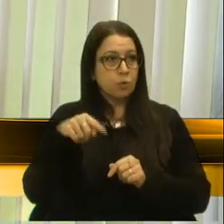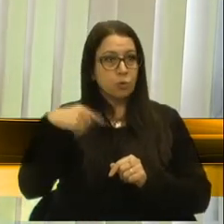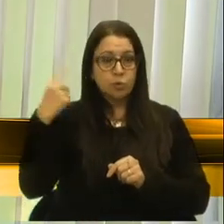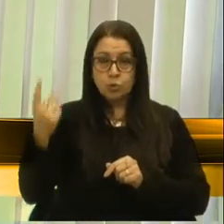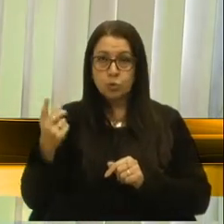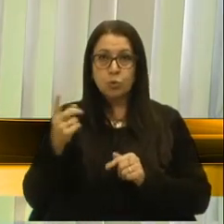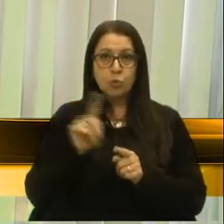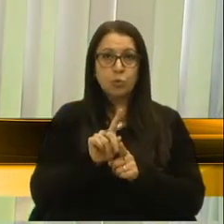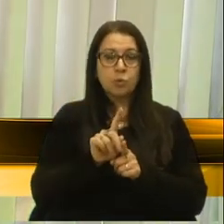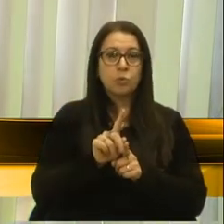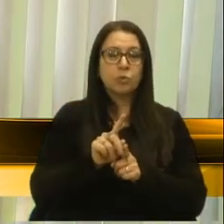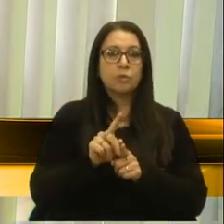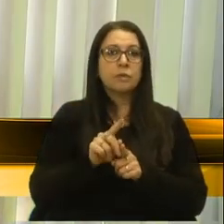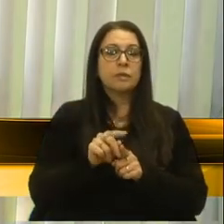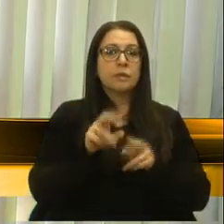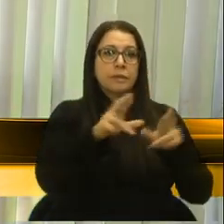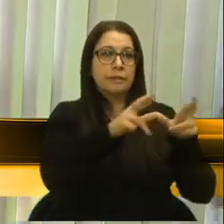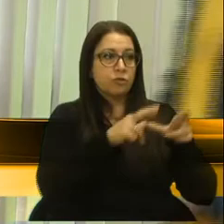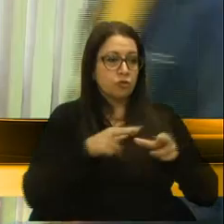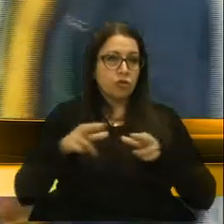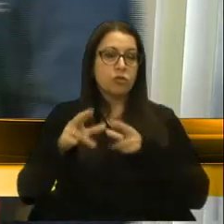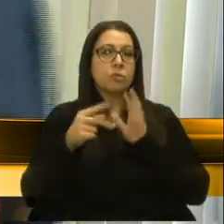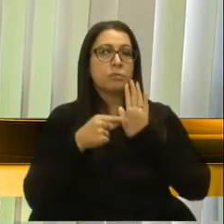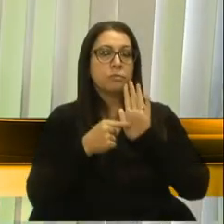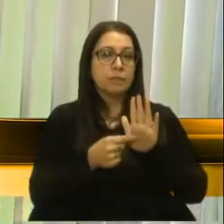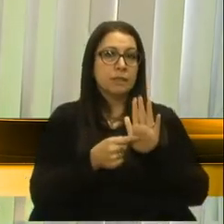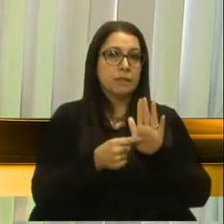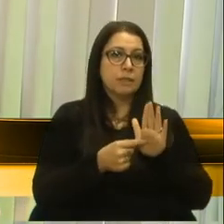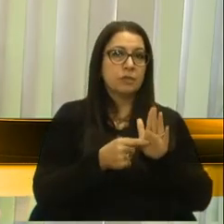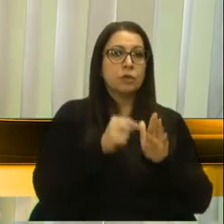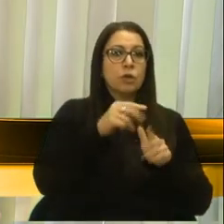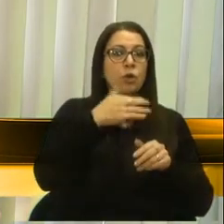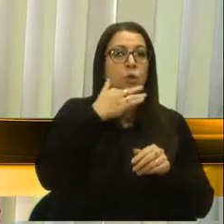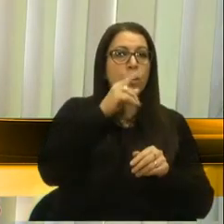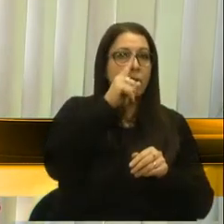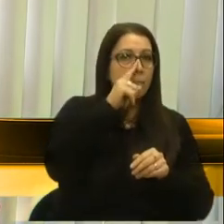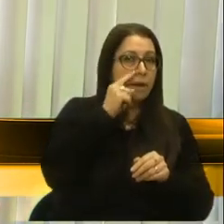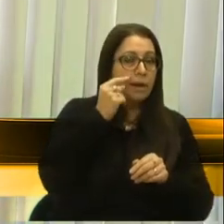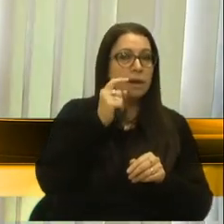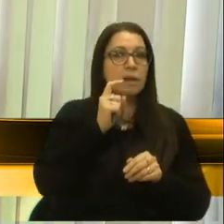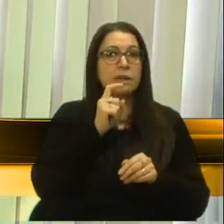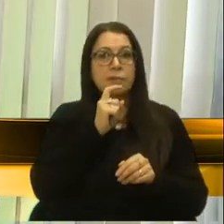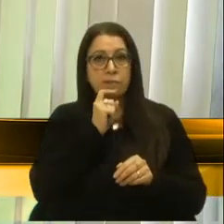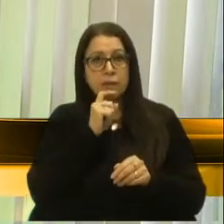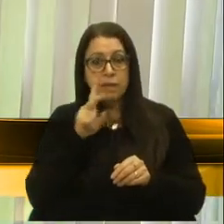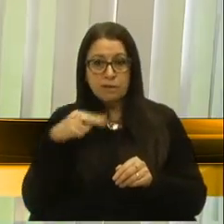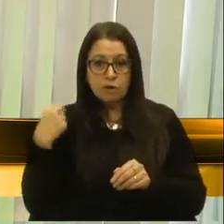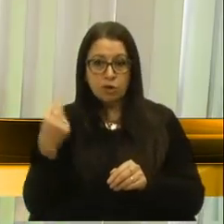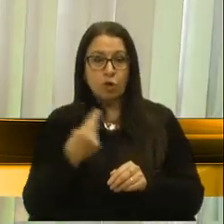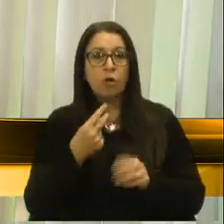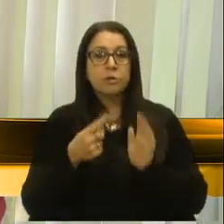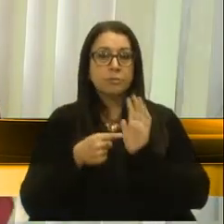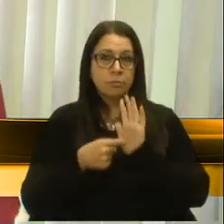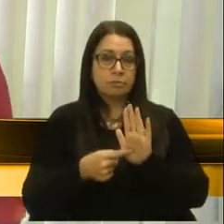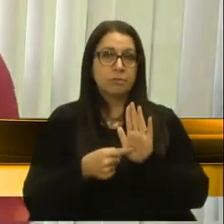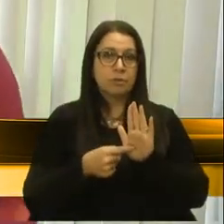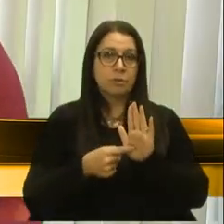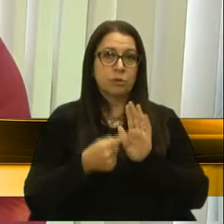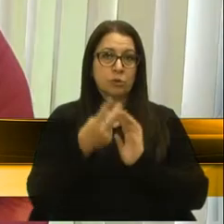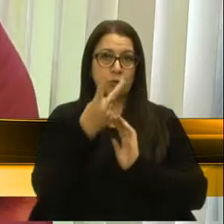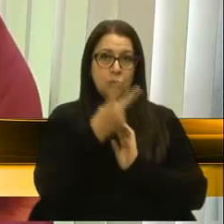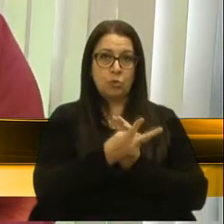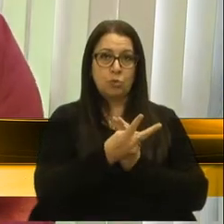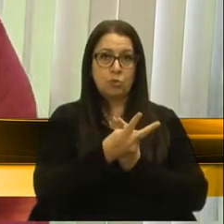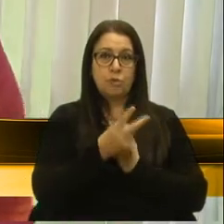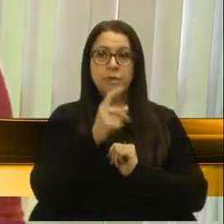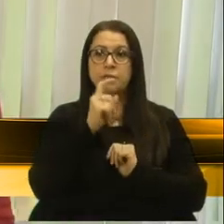As demais macro-regiões apresentam pontos em amarelo e verde. E nós apresentamos, então, 2 pontos